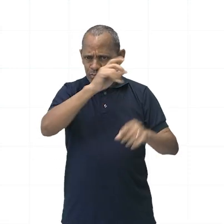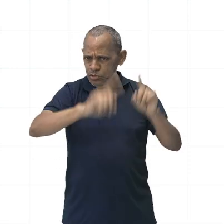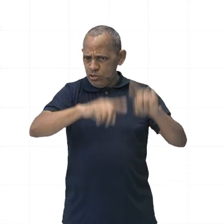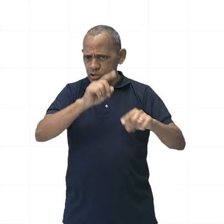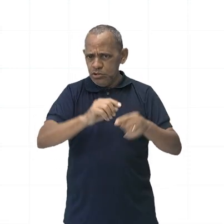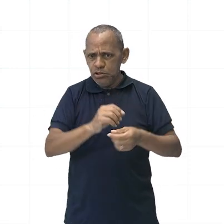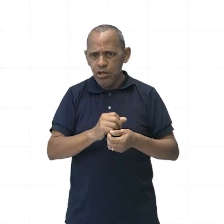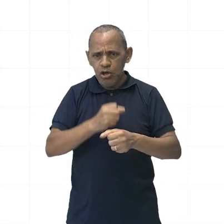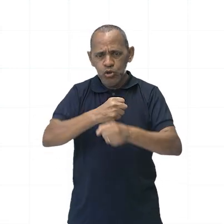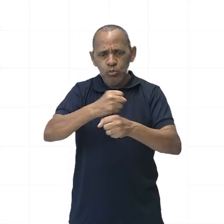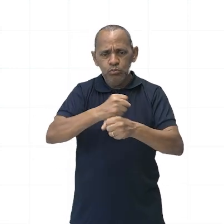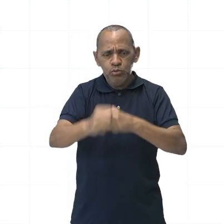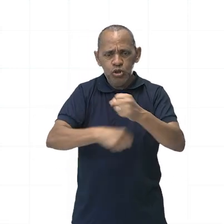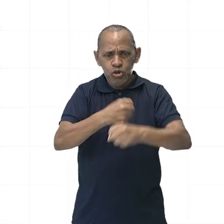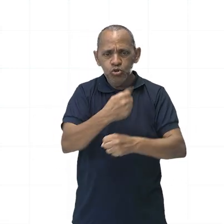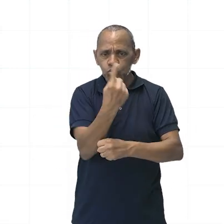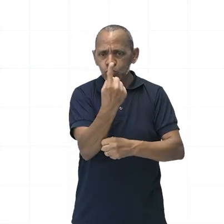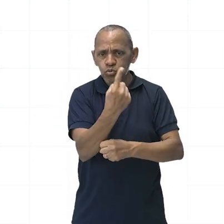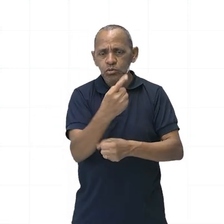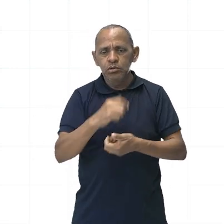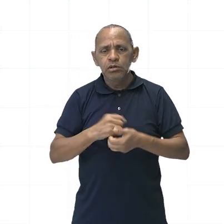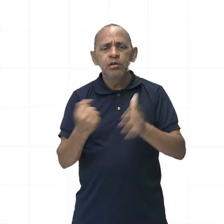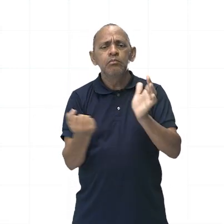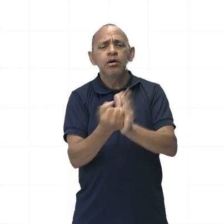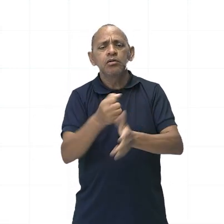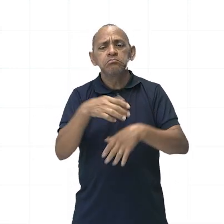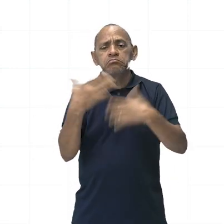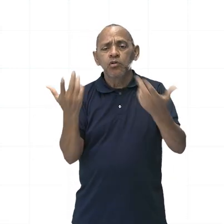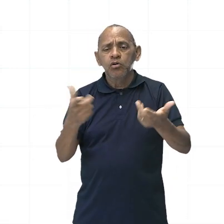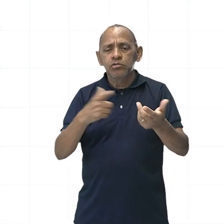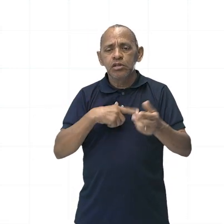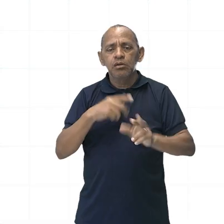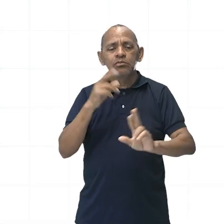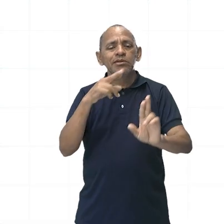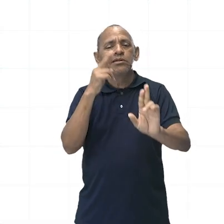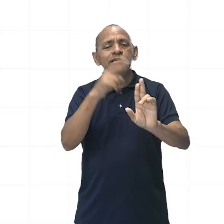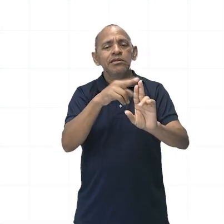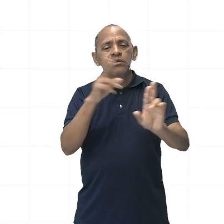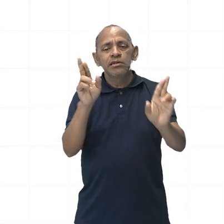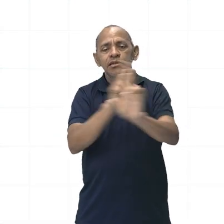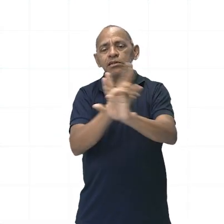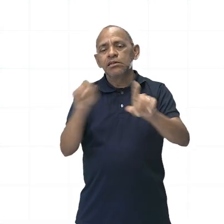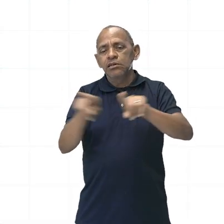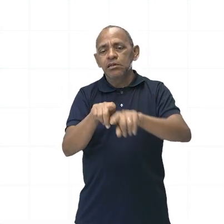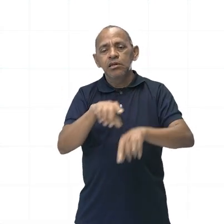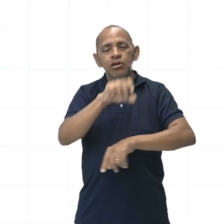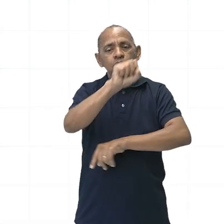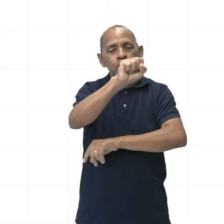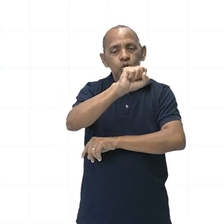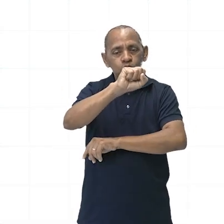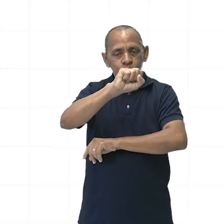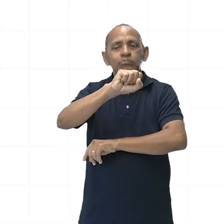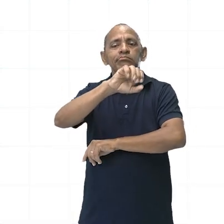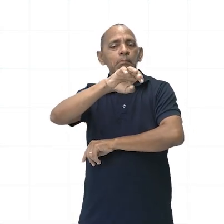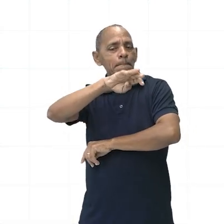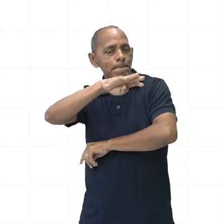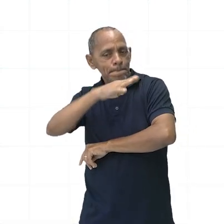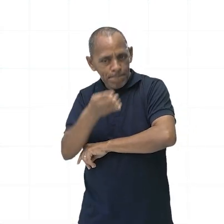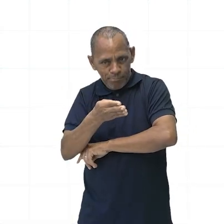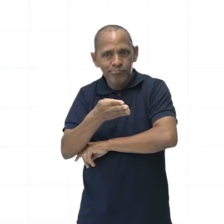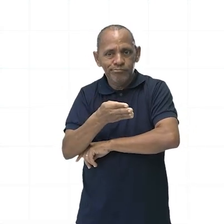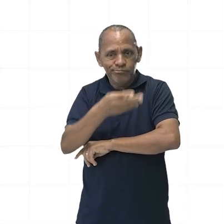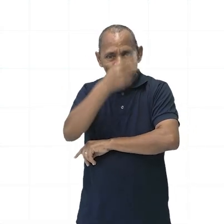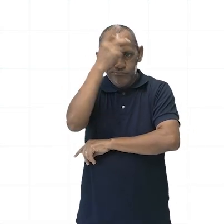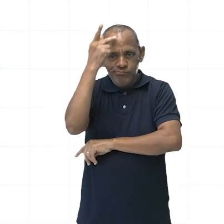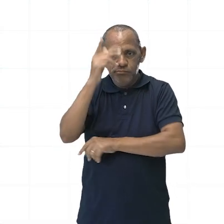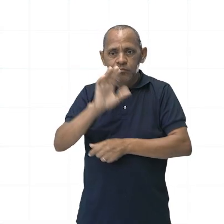ano, qual seria o impacto? Nós temos, com relação à população mundial, cerca de 8 bilhões de pessoas.